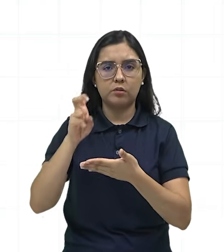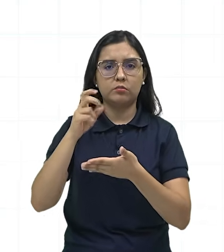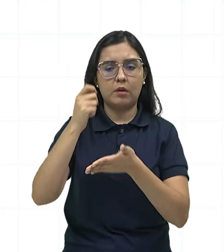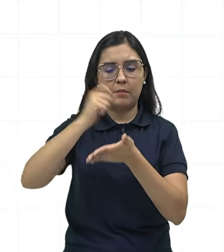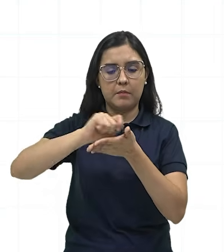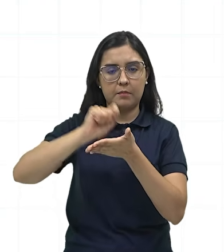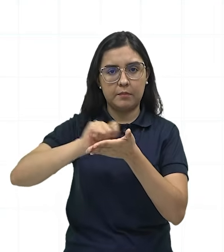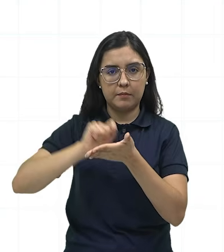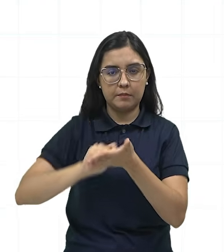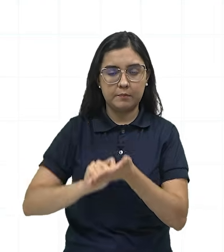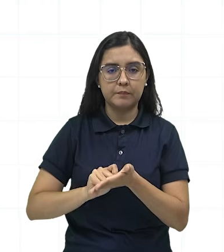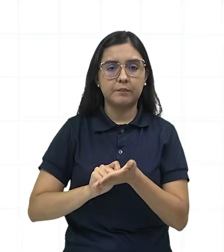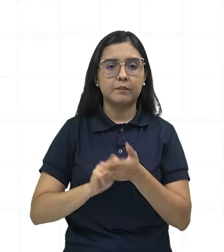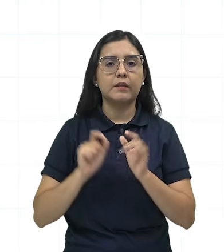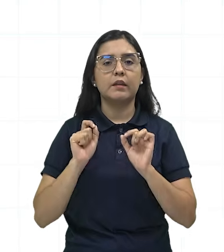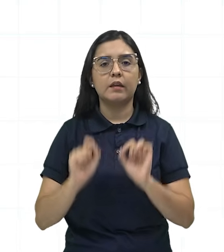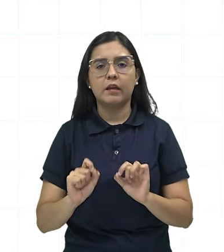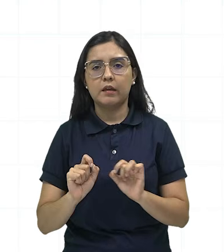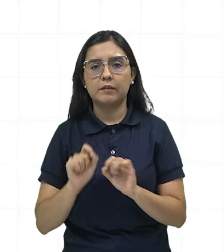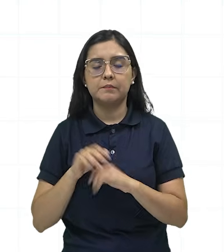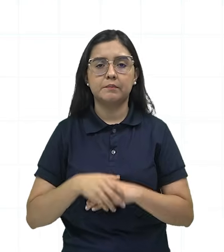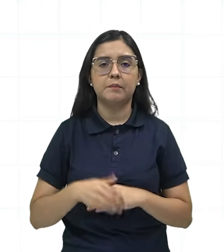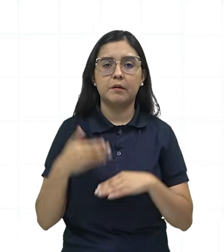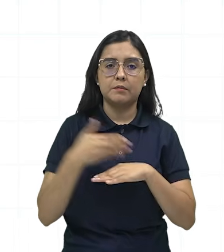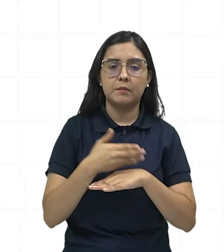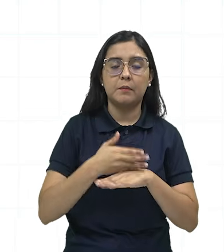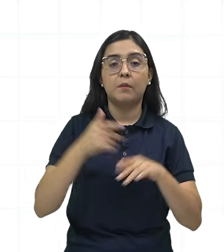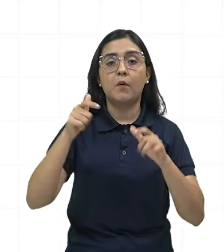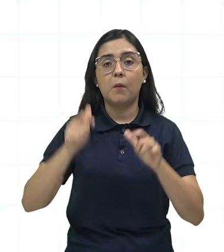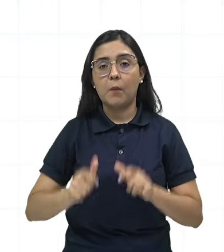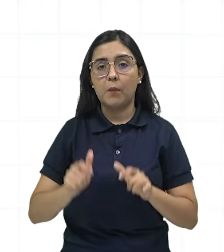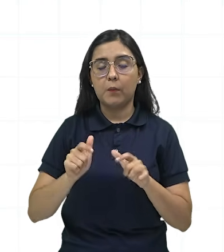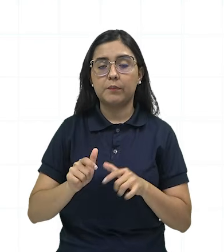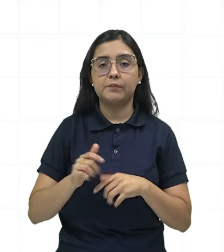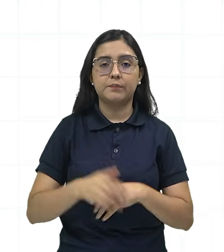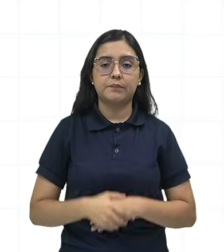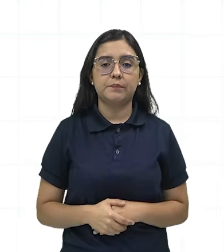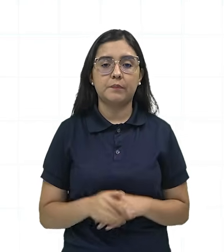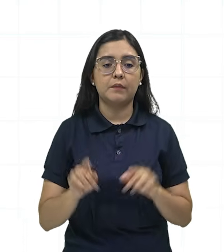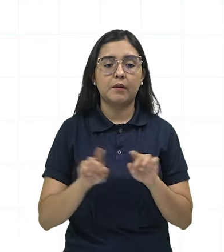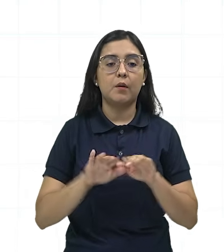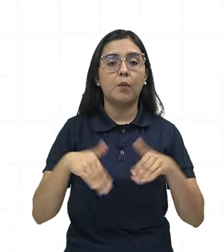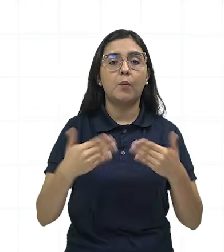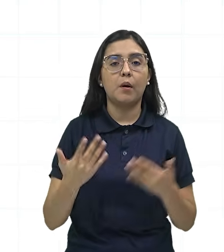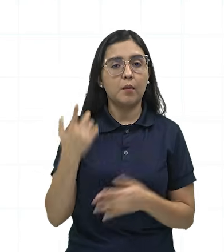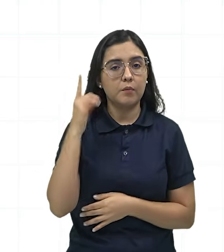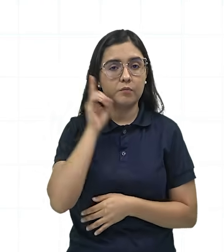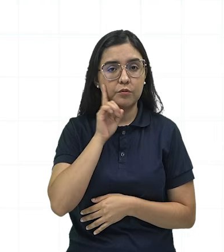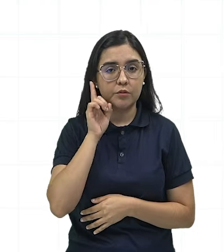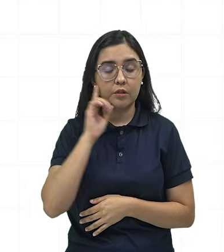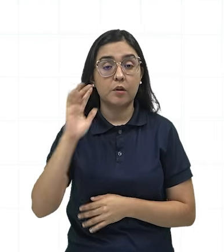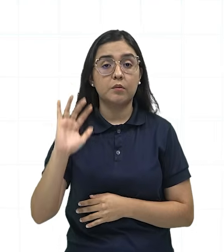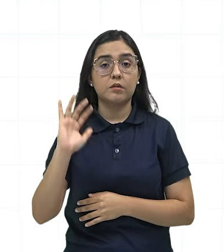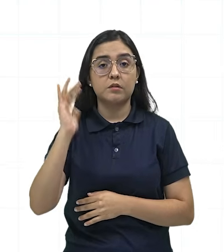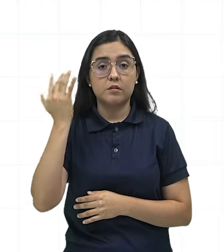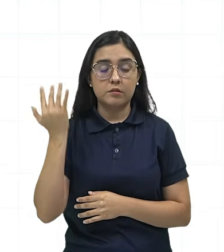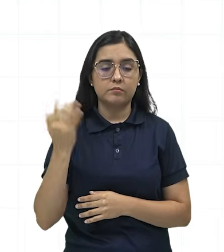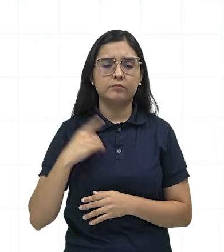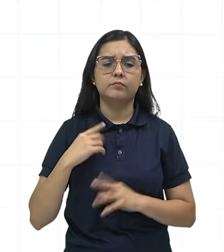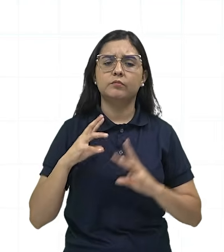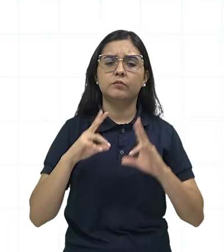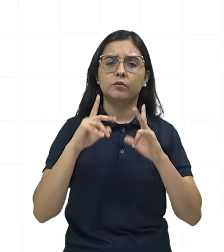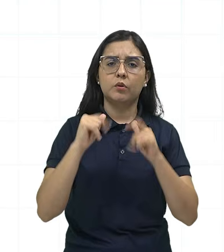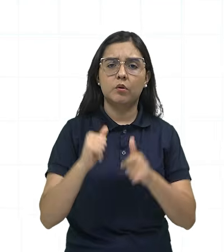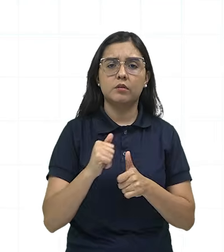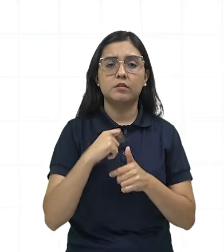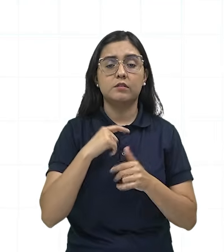que ocorreu, com quem ocorreu, onde ocorreu, né, qual foi o dia que ocorreu. Todas essas informações